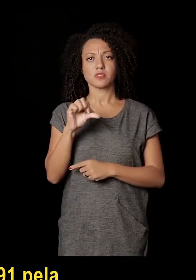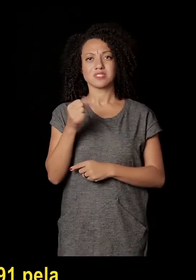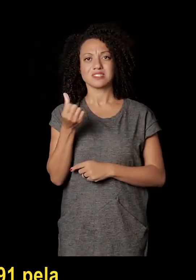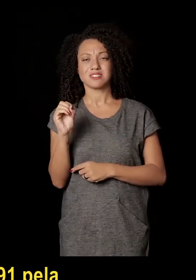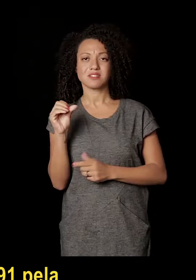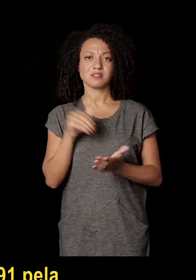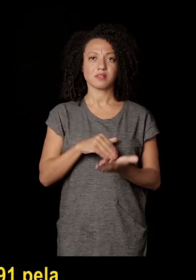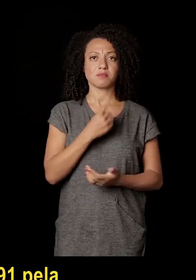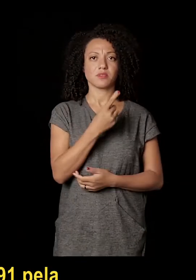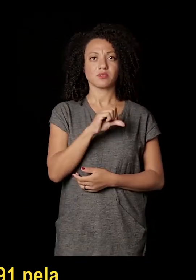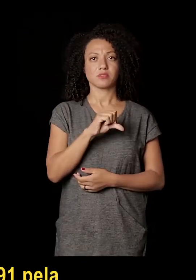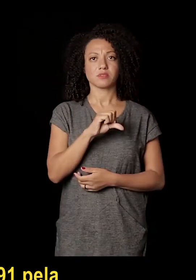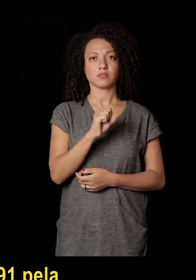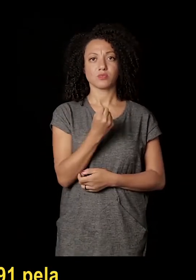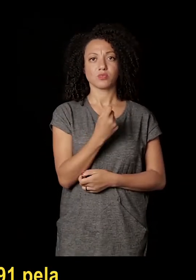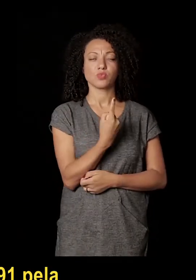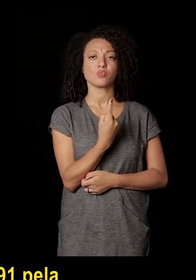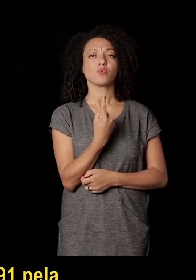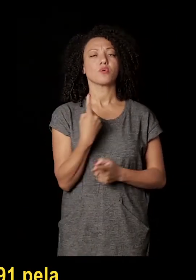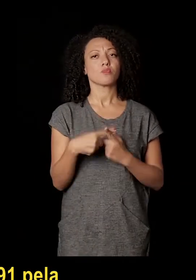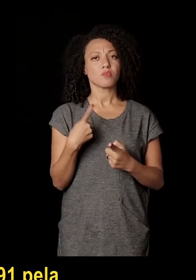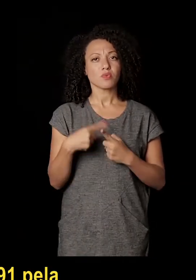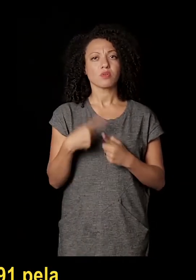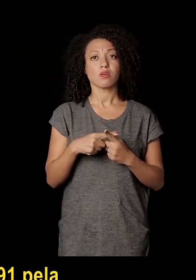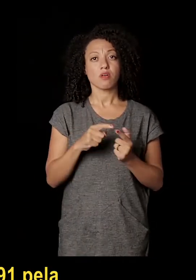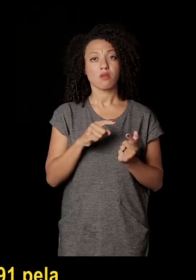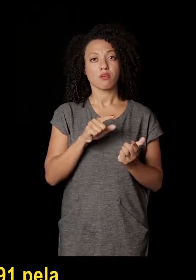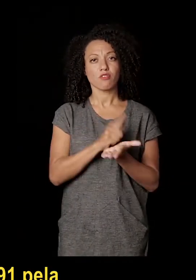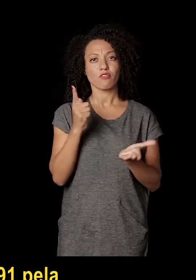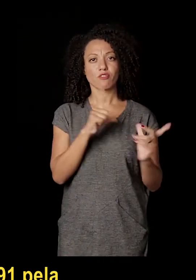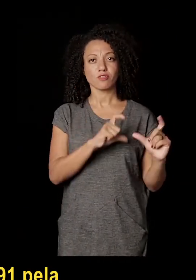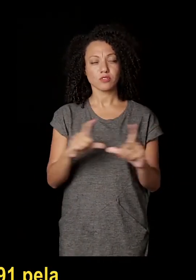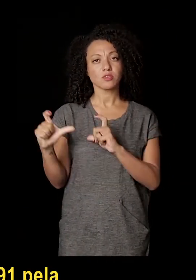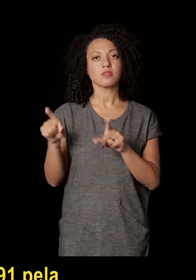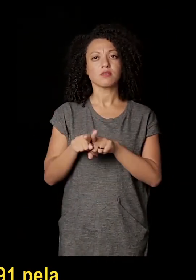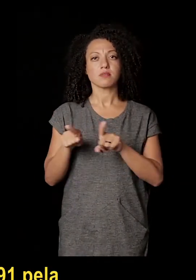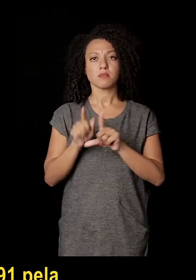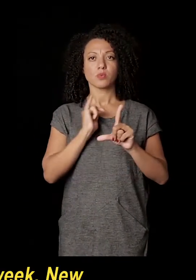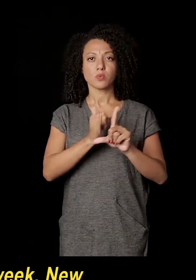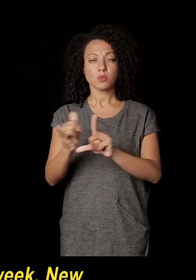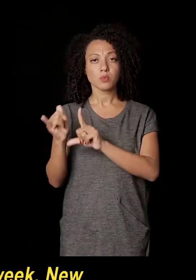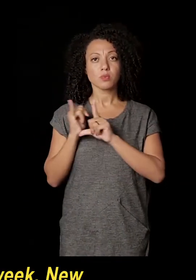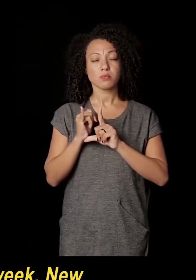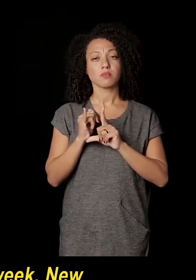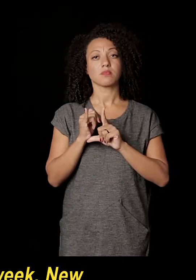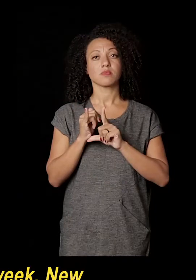1970 e 1991 pela atuação em fotojornalismo e documentário em